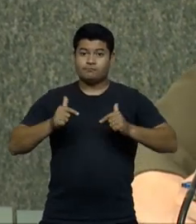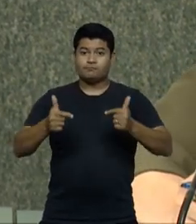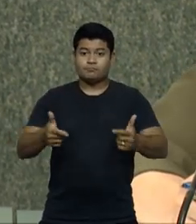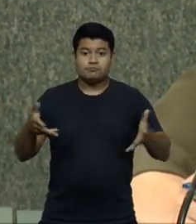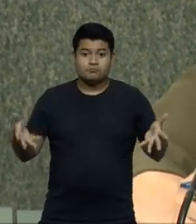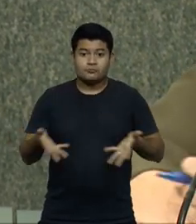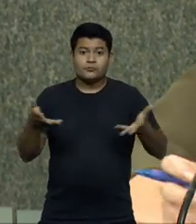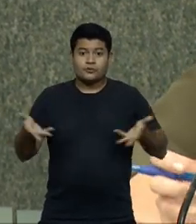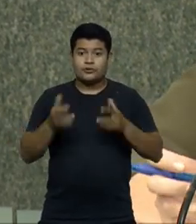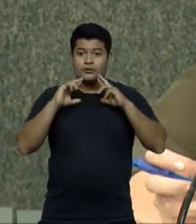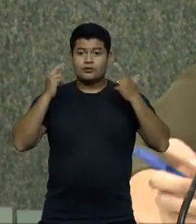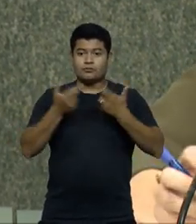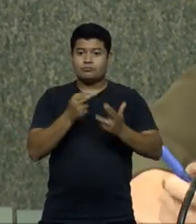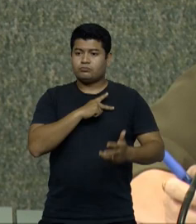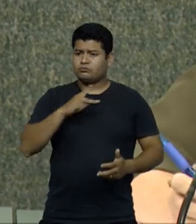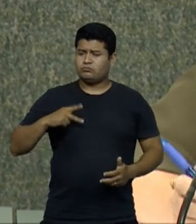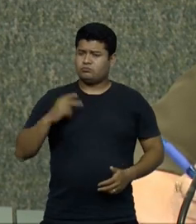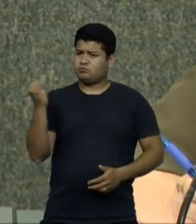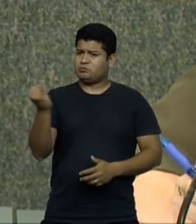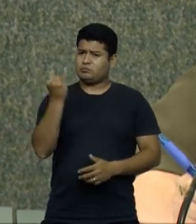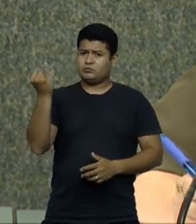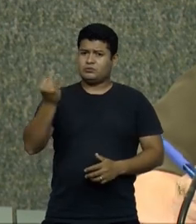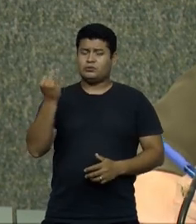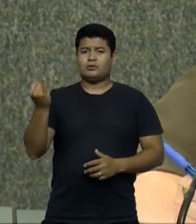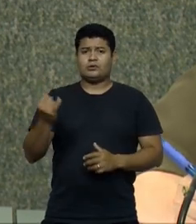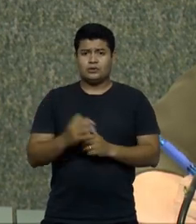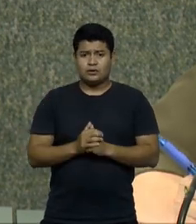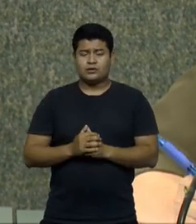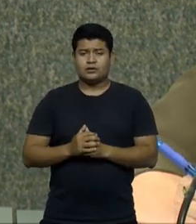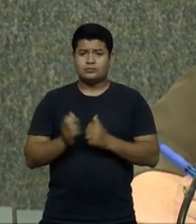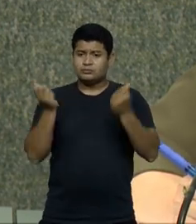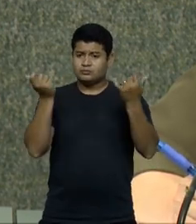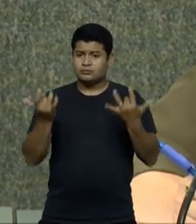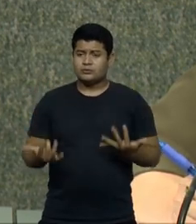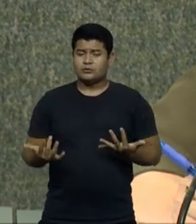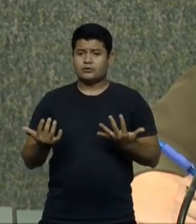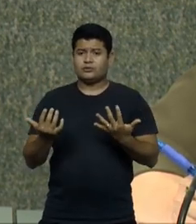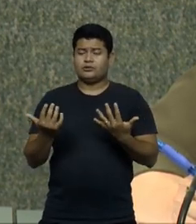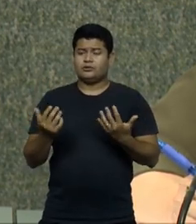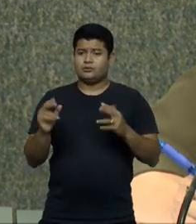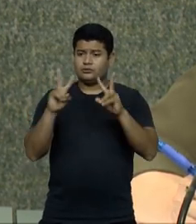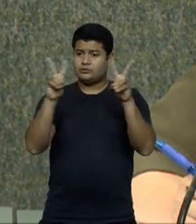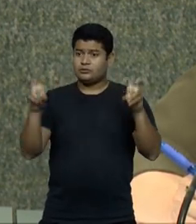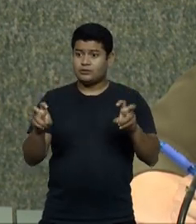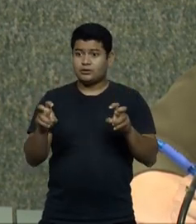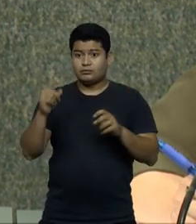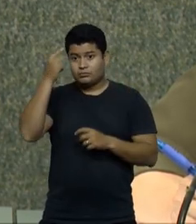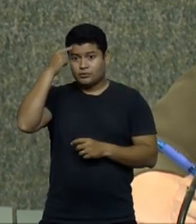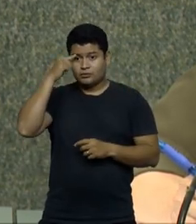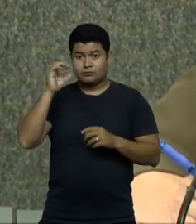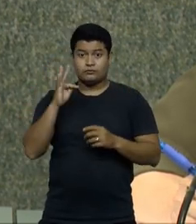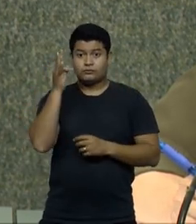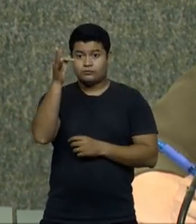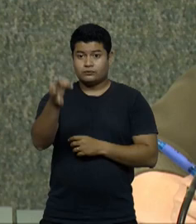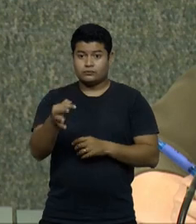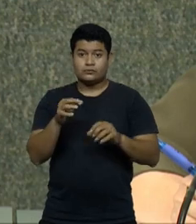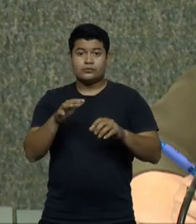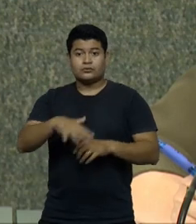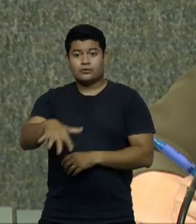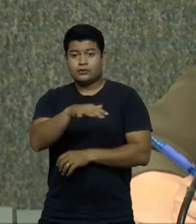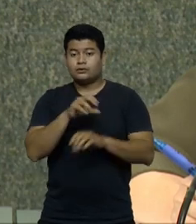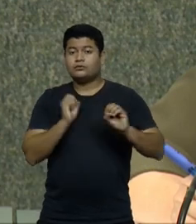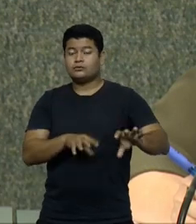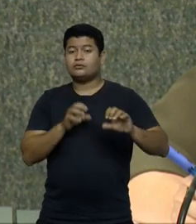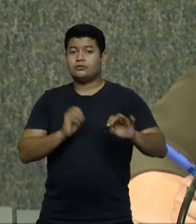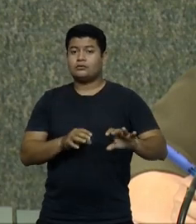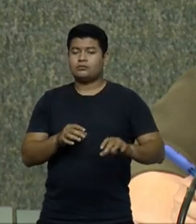pública tão importante para debater os rumos da educação Catarinense e sem dúvida não podemos debater educação sem